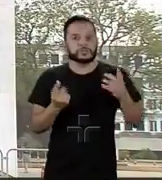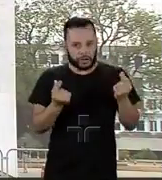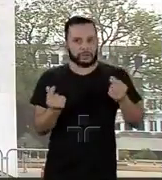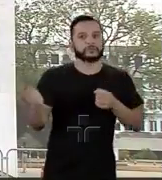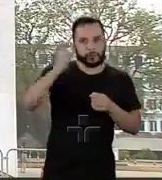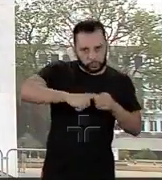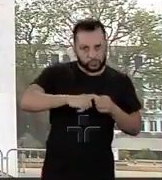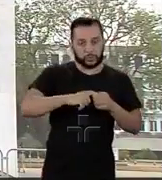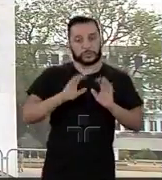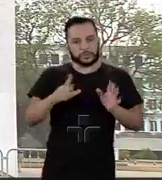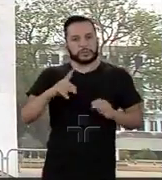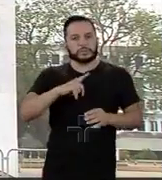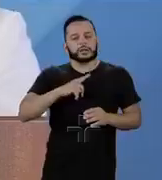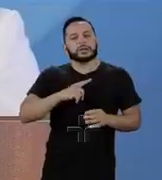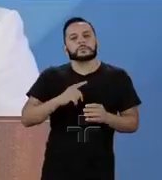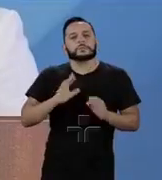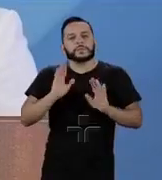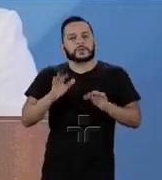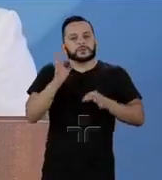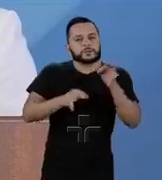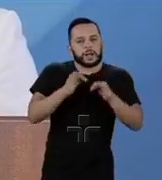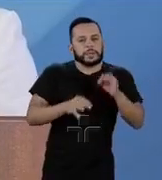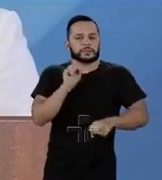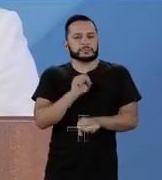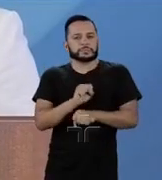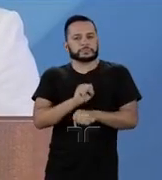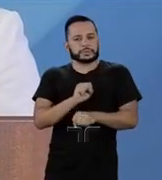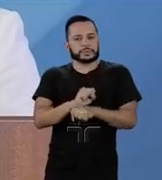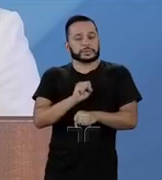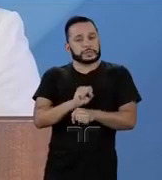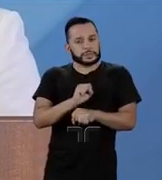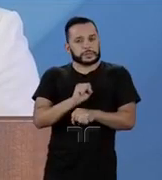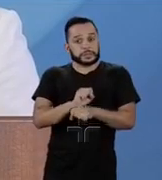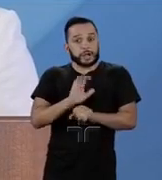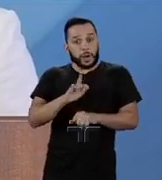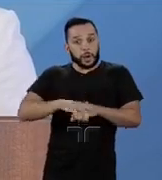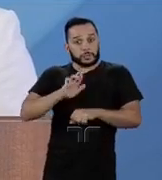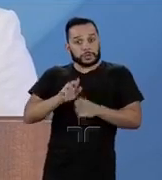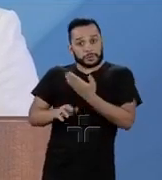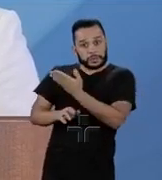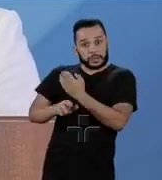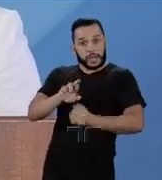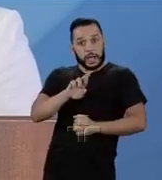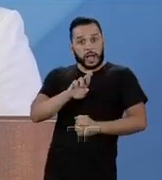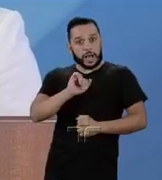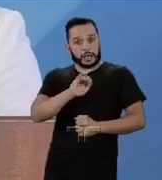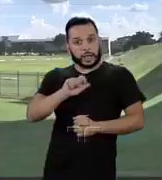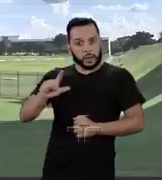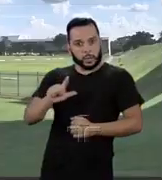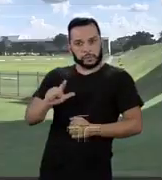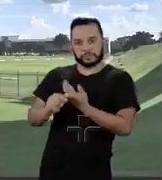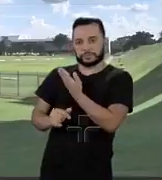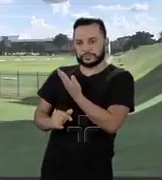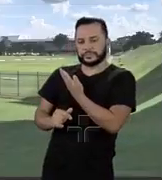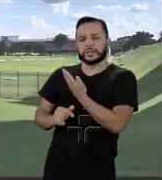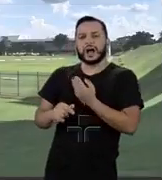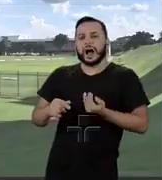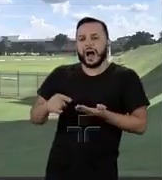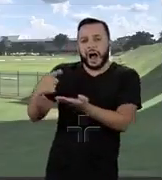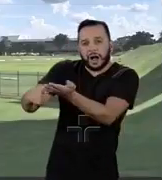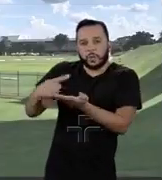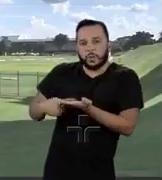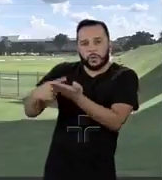maioria aguarda a homologação do Supremo. E agora, sob a responsabilidade da Procuradora-Geral da República, Raquel Dodge, os acordos